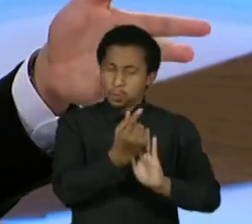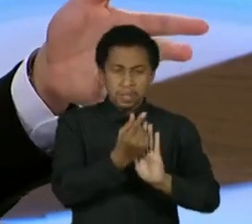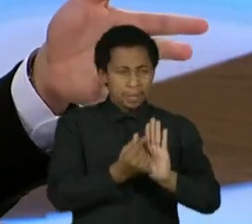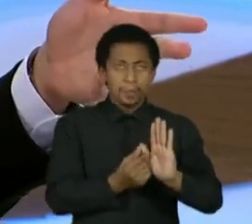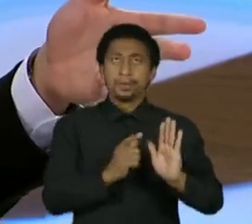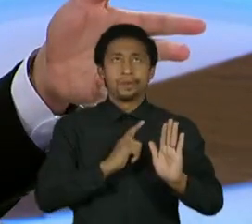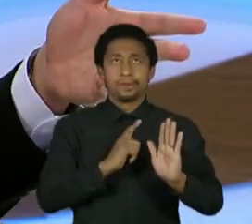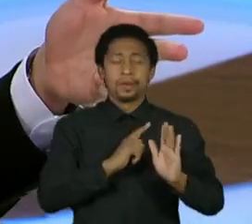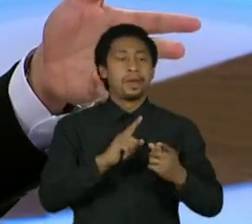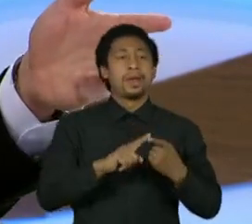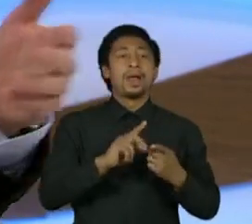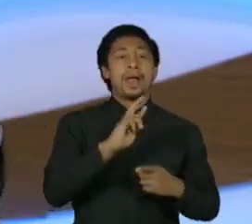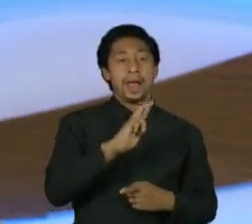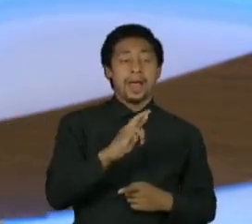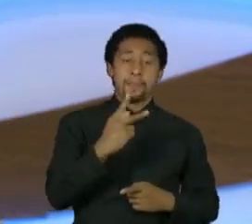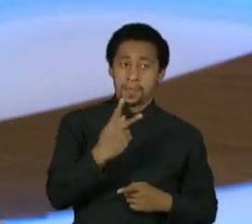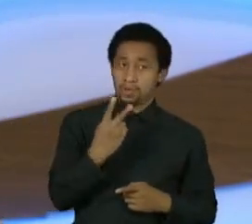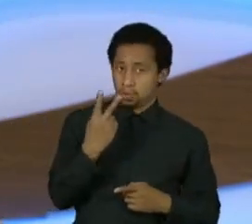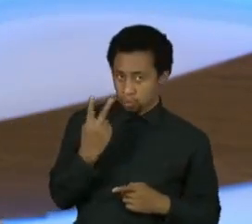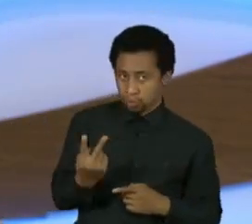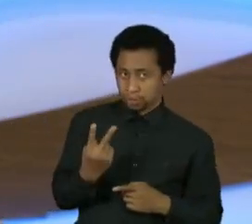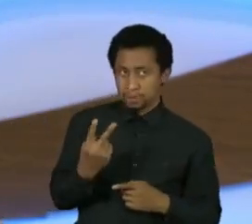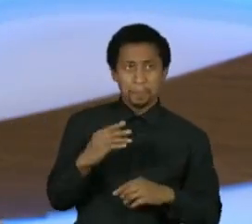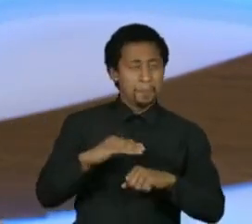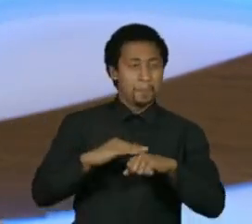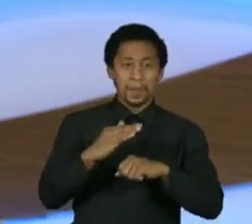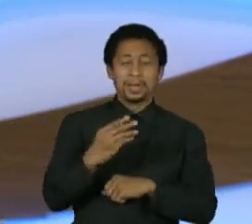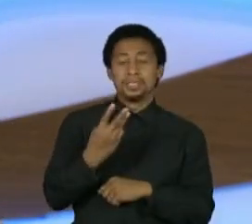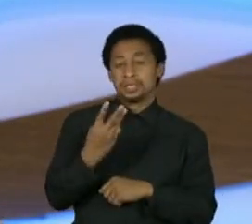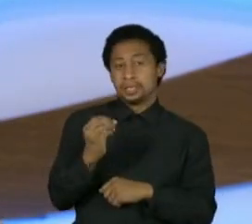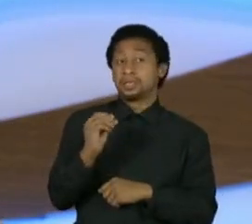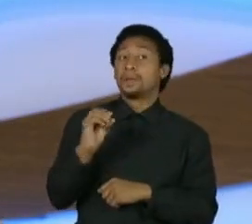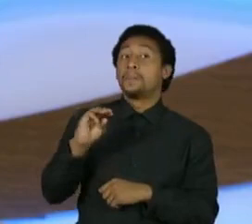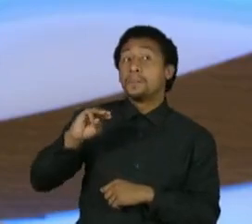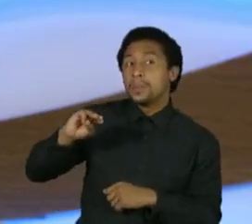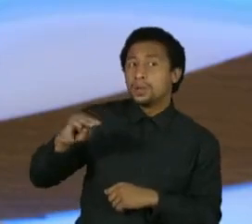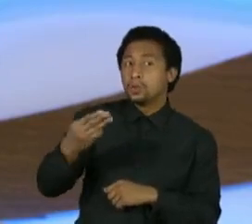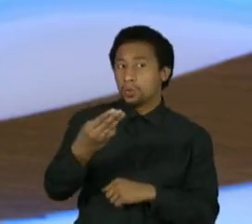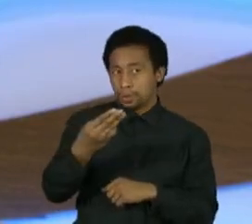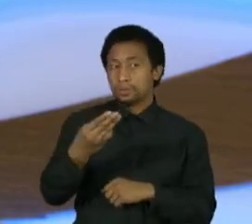os mais de 100 bilhões do Executivo, seja os recursos de rubricas